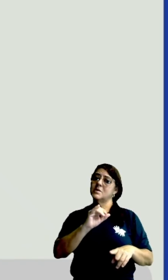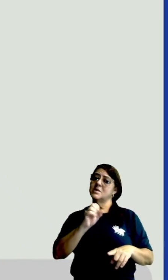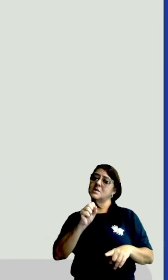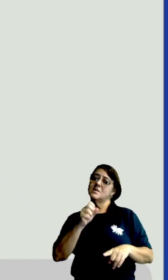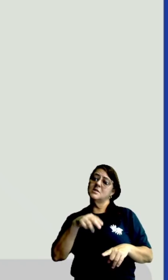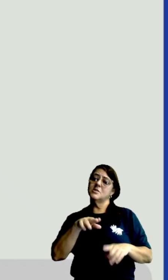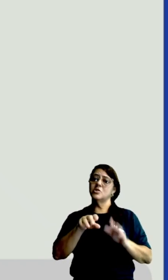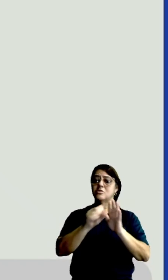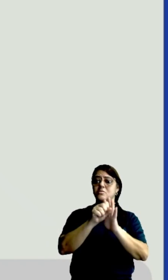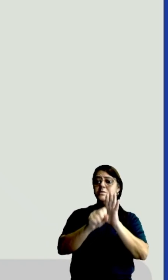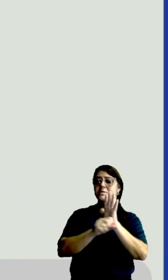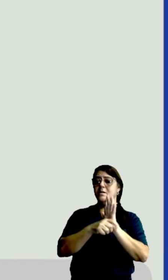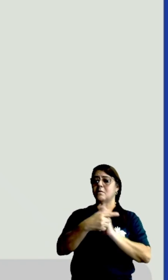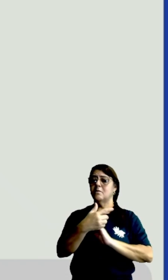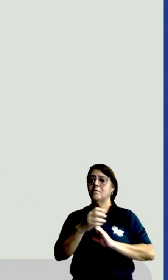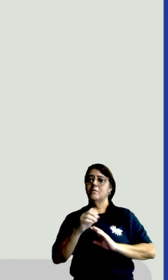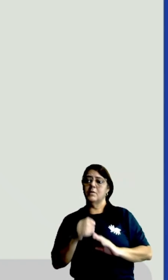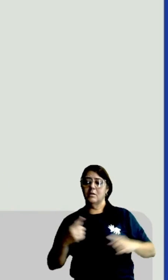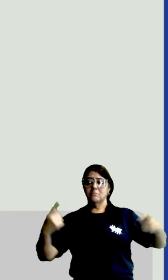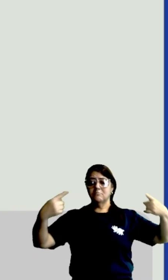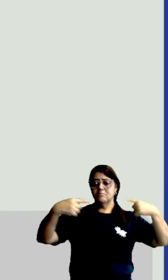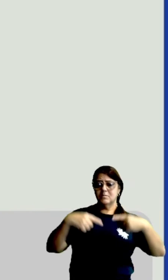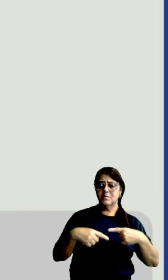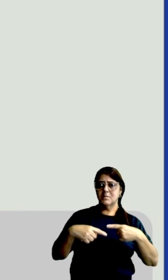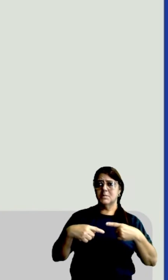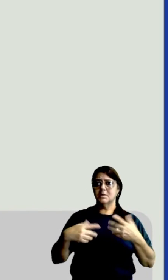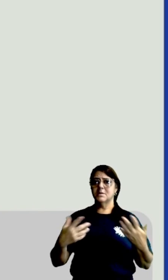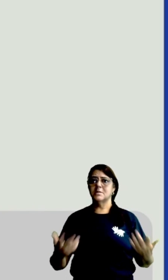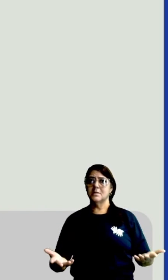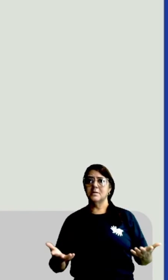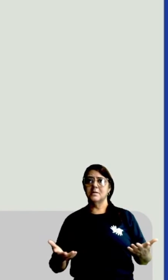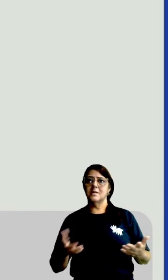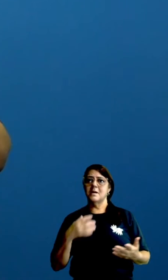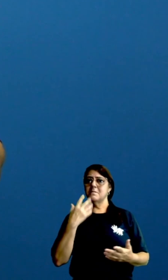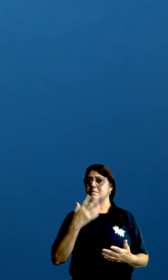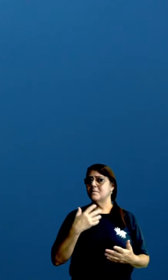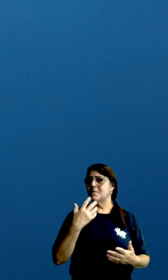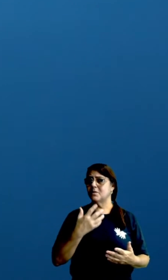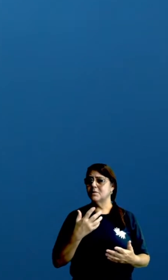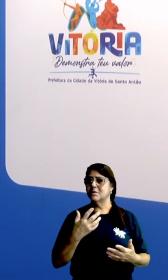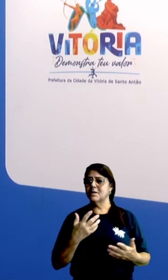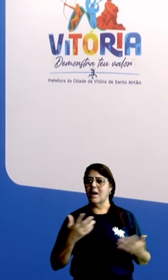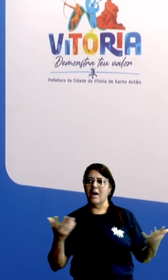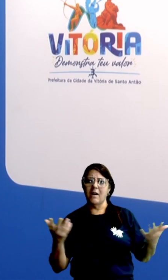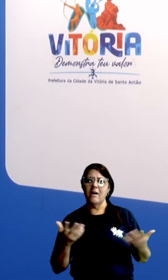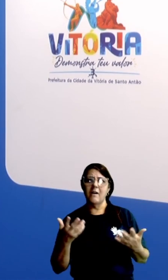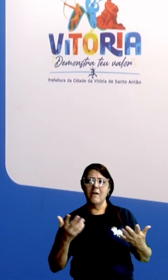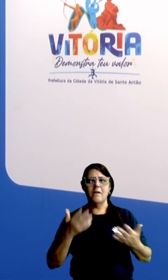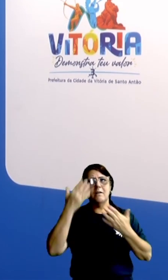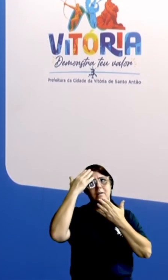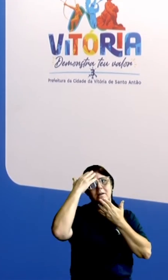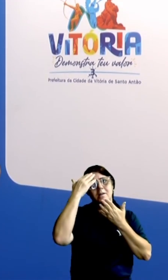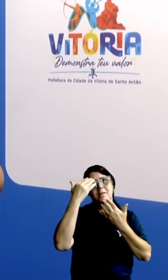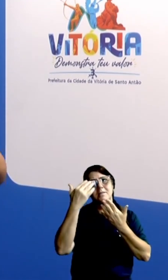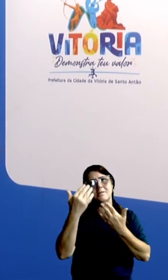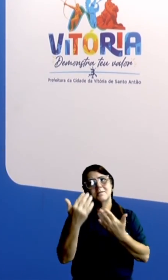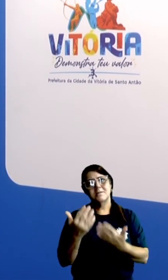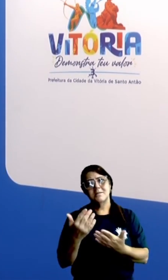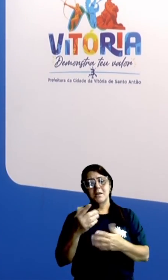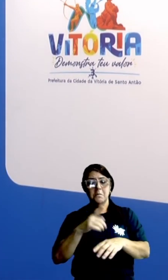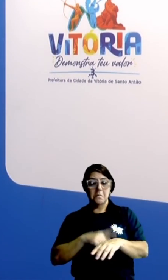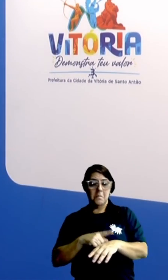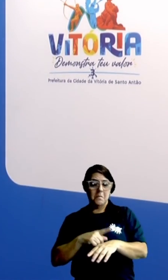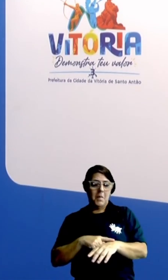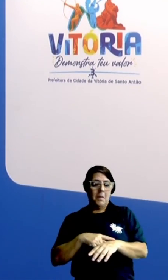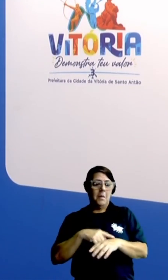no século 21 desafio da música em nossas referências Tá certo e agora Se a Raquel quer te agradecer por esse